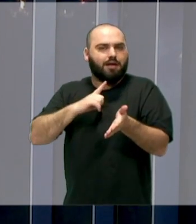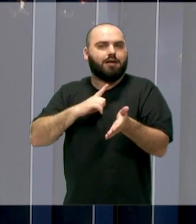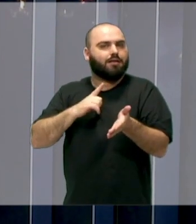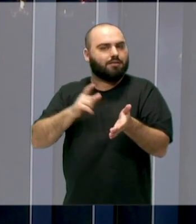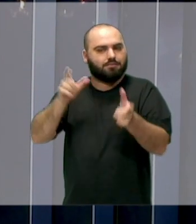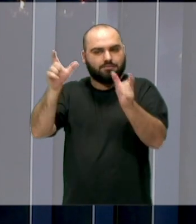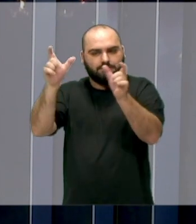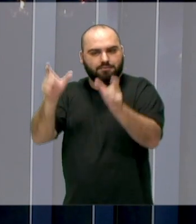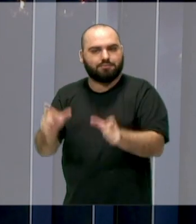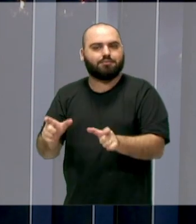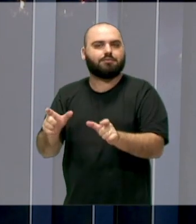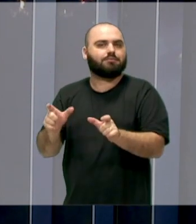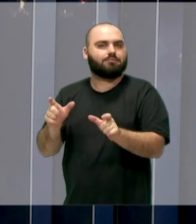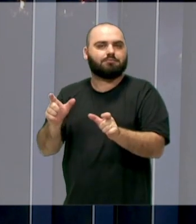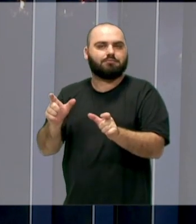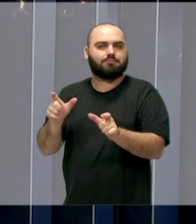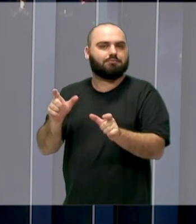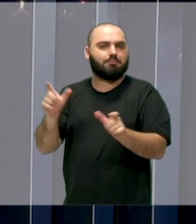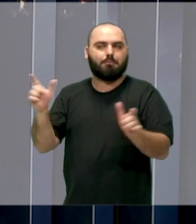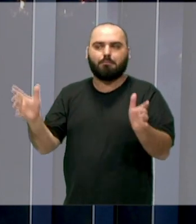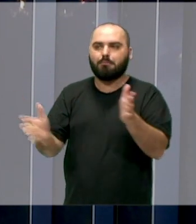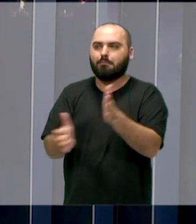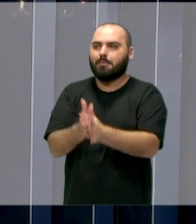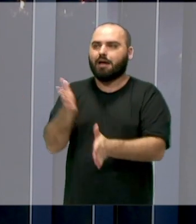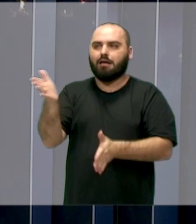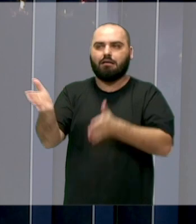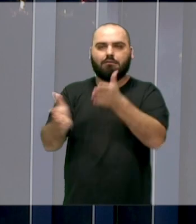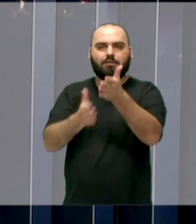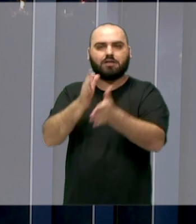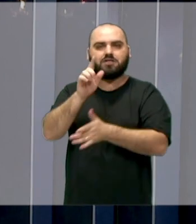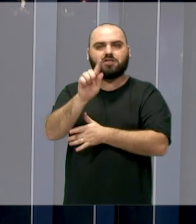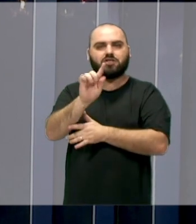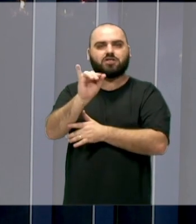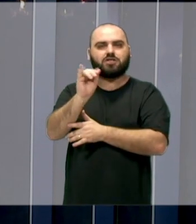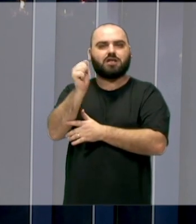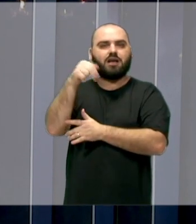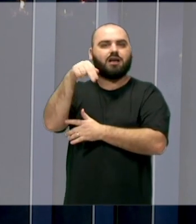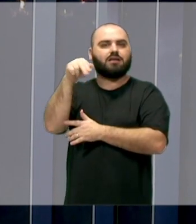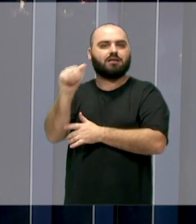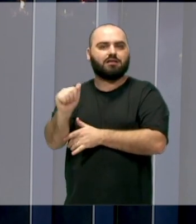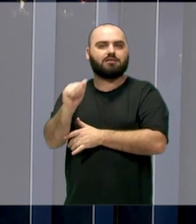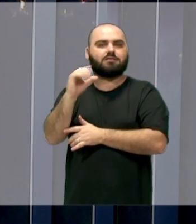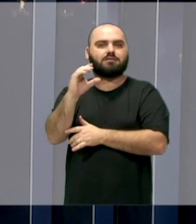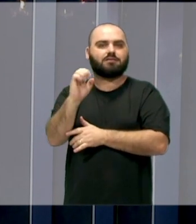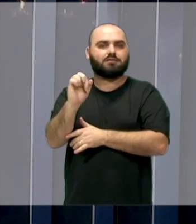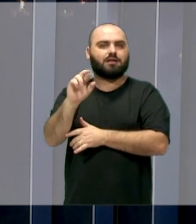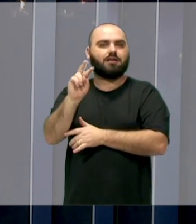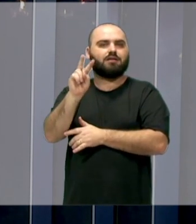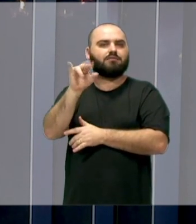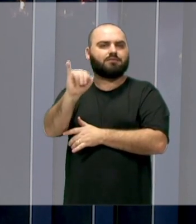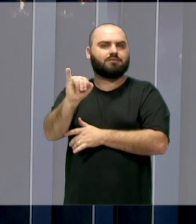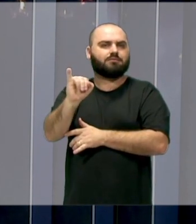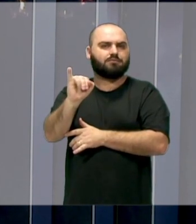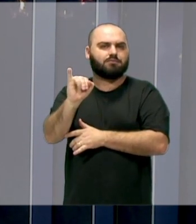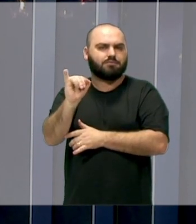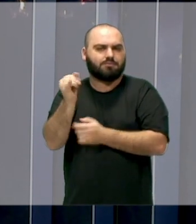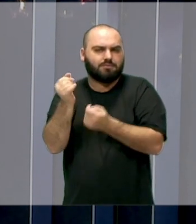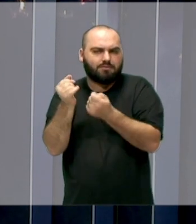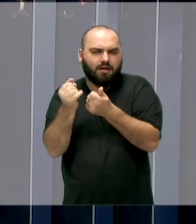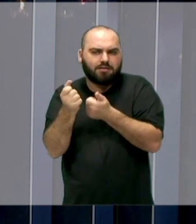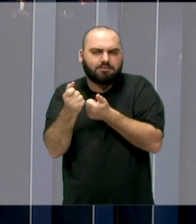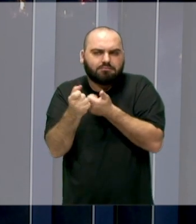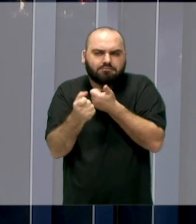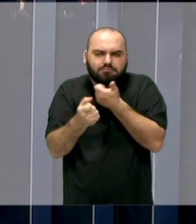belíssima, esplendorosa, maravilhosa Gianna Servi lendo um trecho, praticamente declamando, né? Sim.